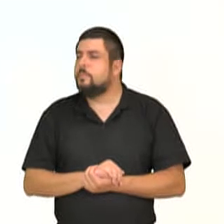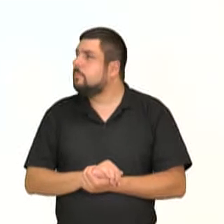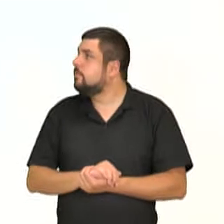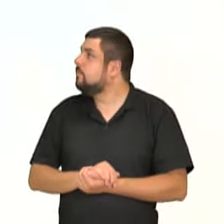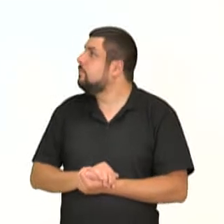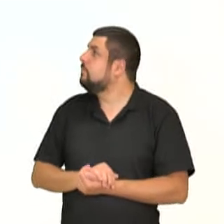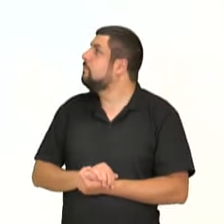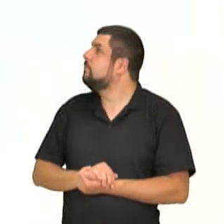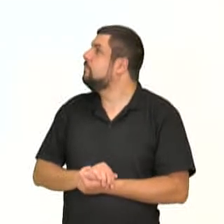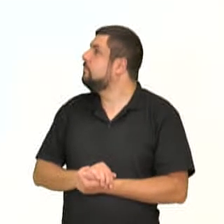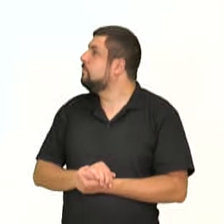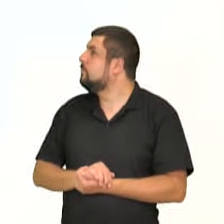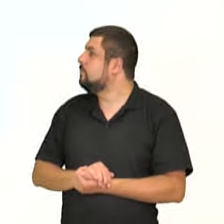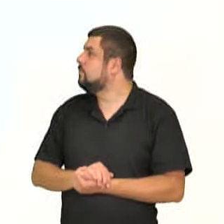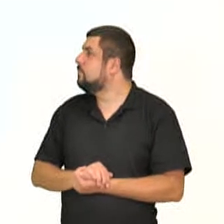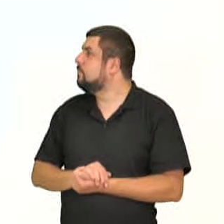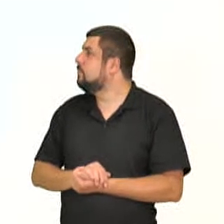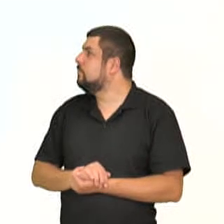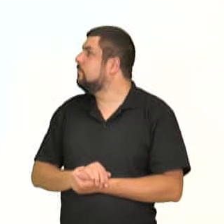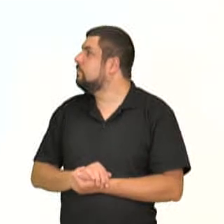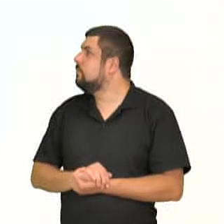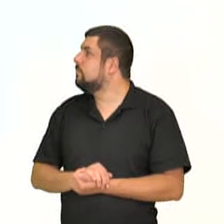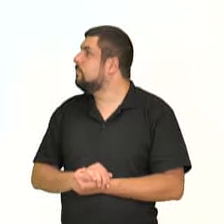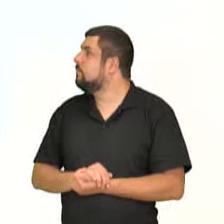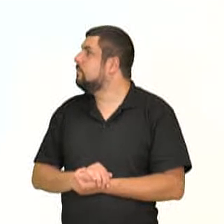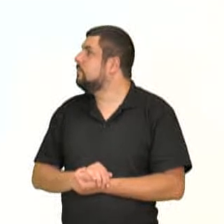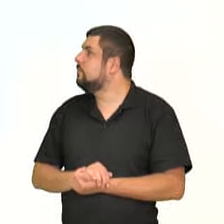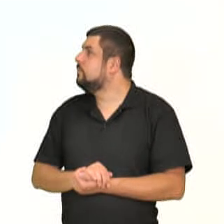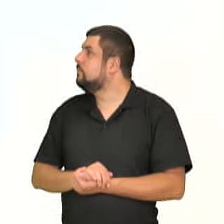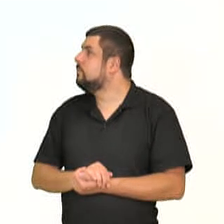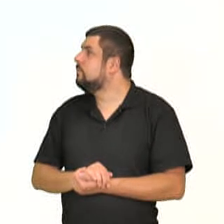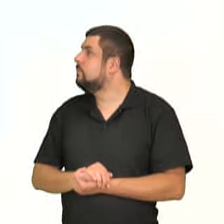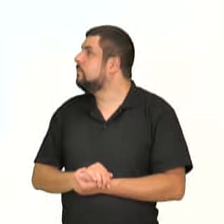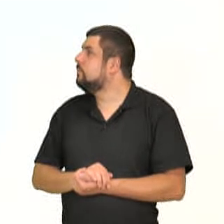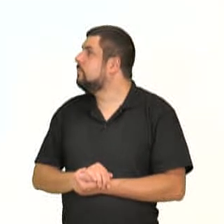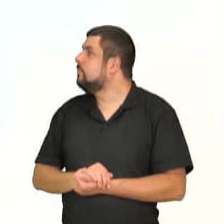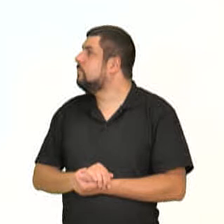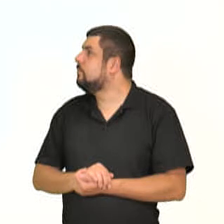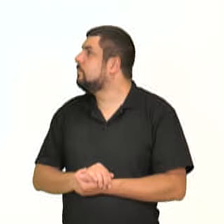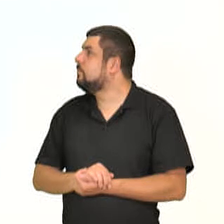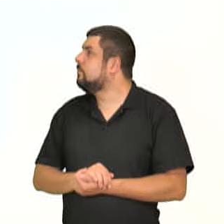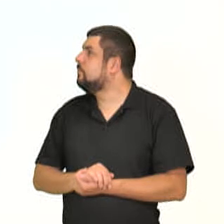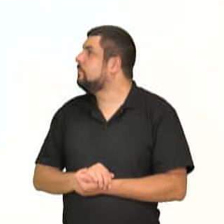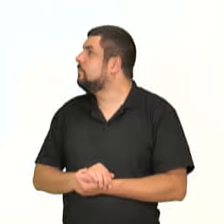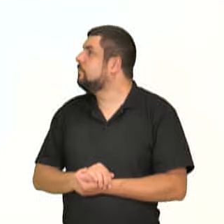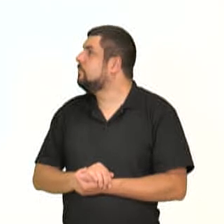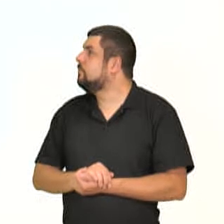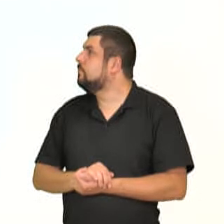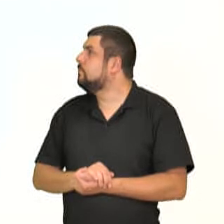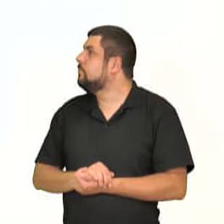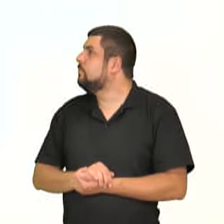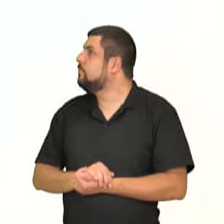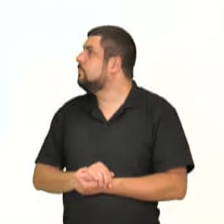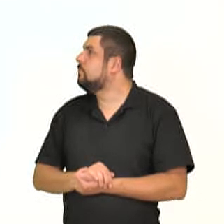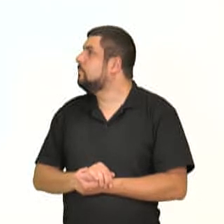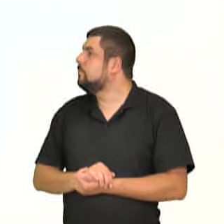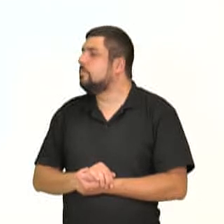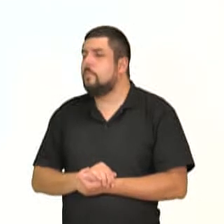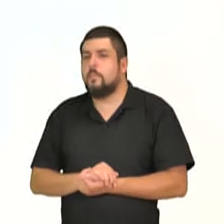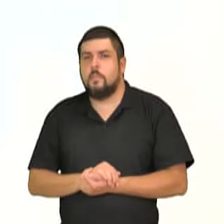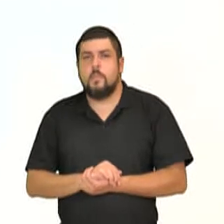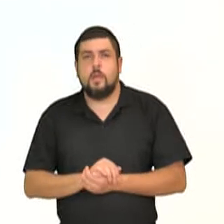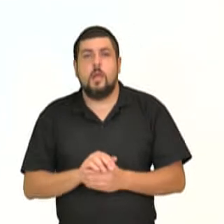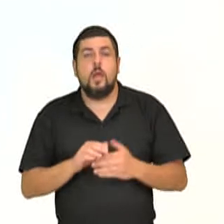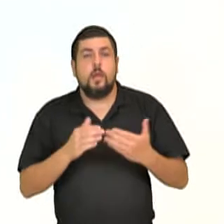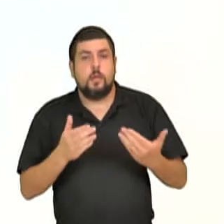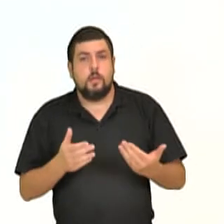demonstrativos? Los demonstrativos são palavras variáveis em gênero e número. Então, são